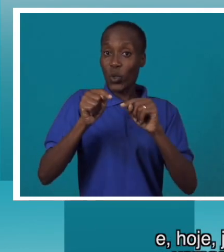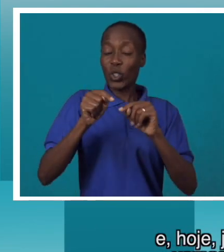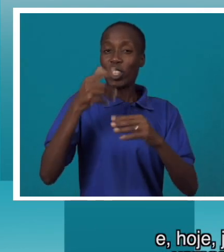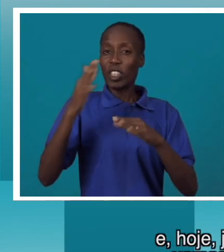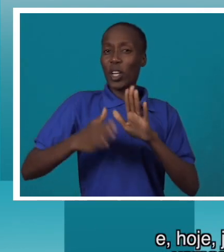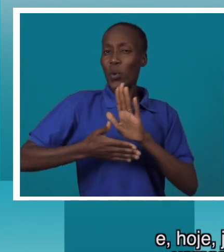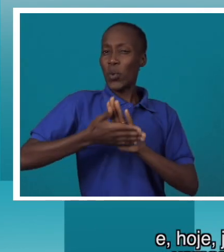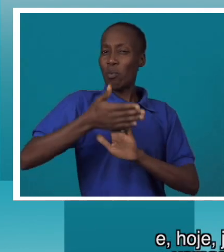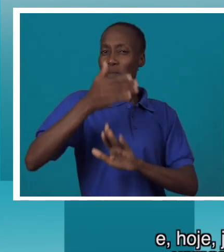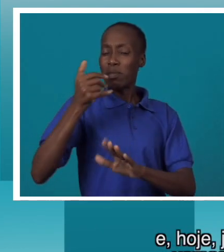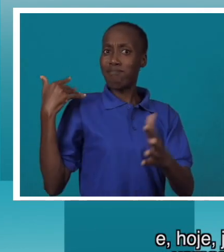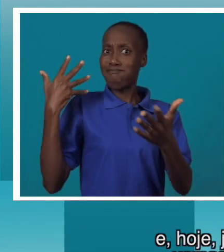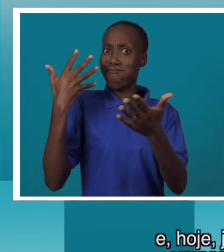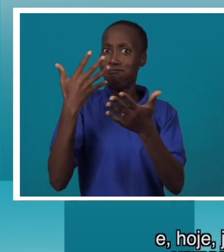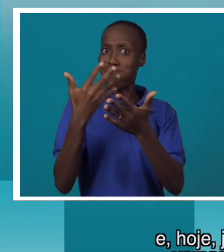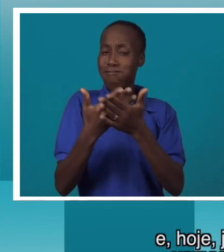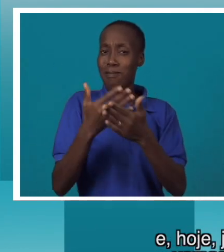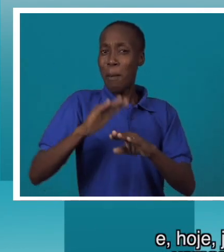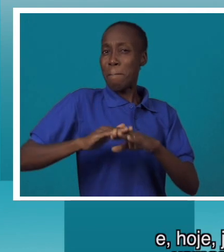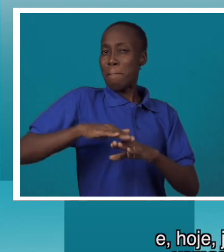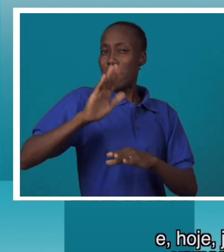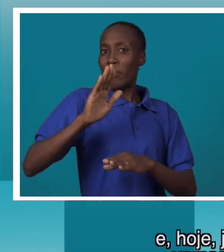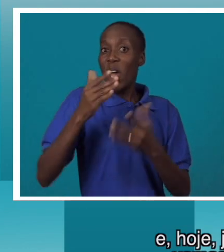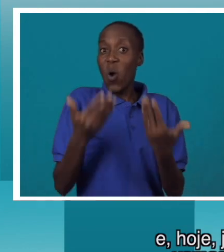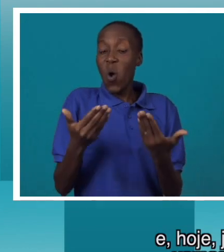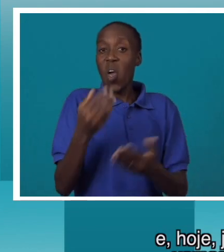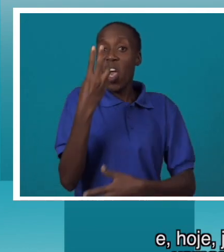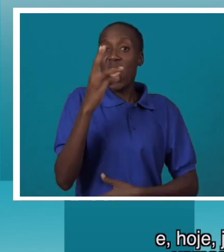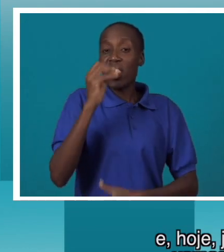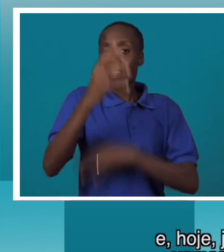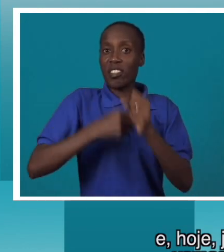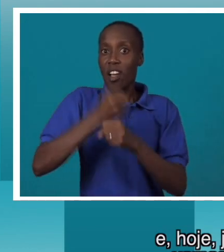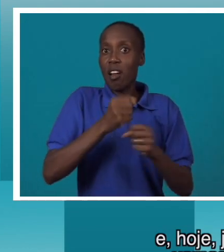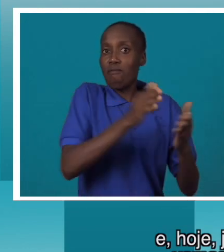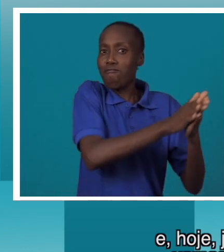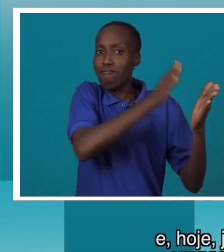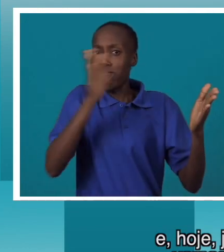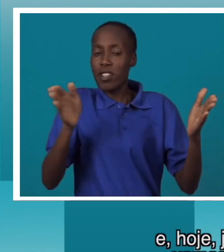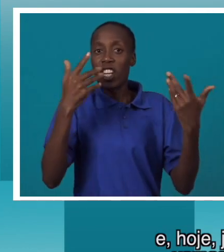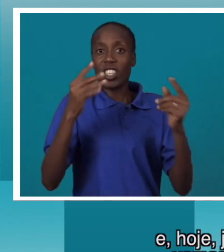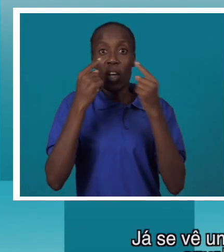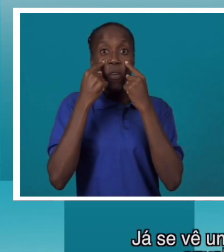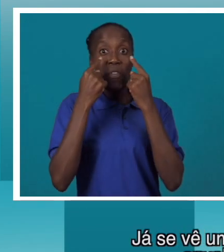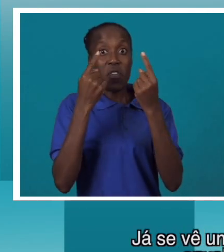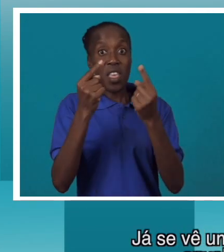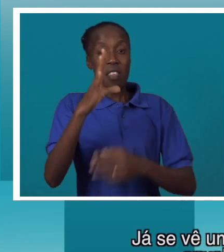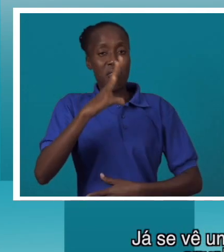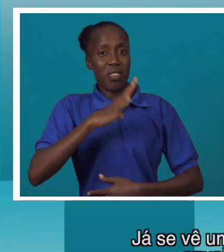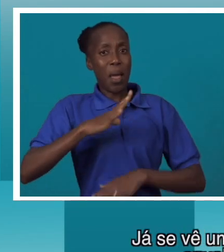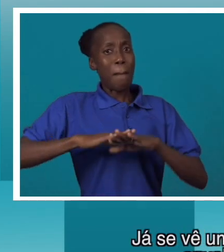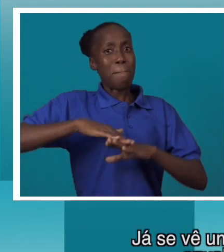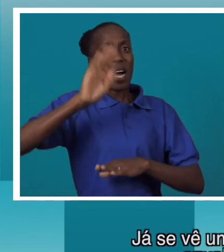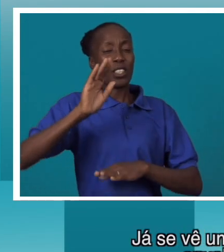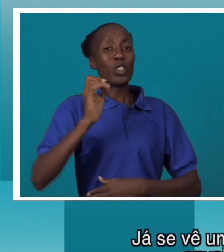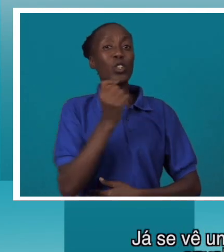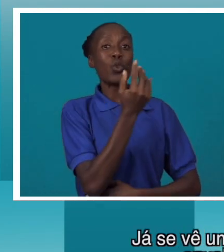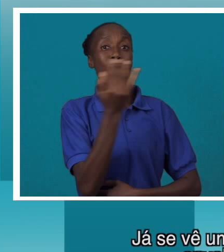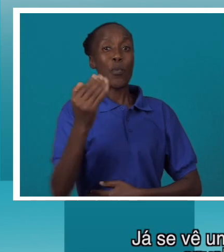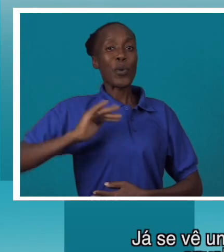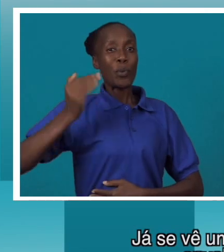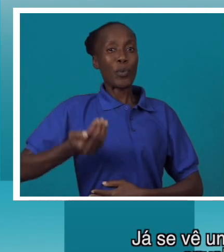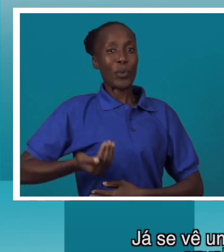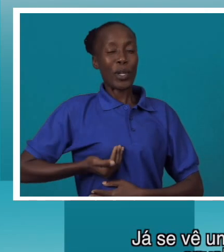hoje já andamos muitos anos se vamos completar 30 anos este ano já se vê um elevado de mais